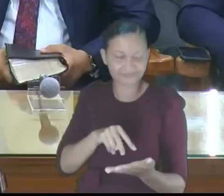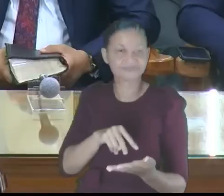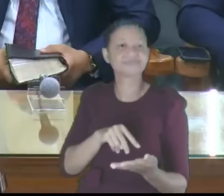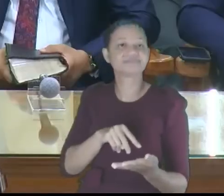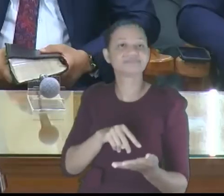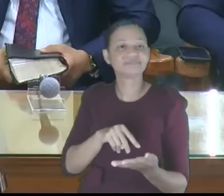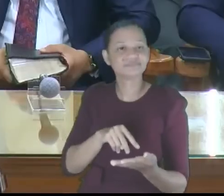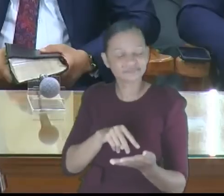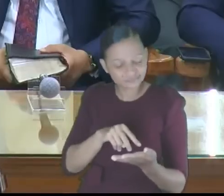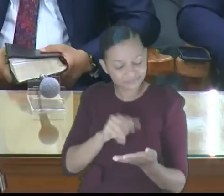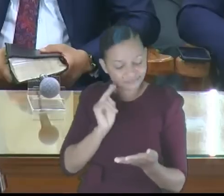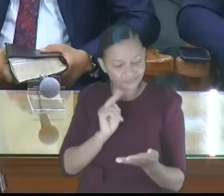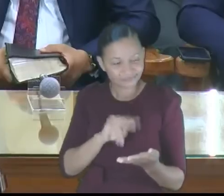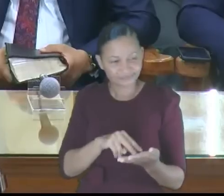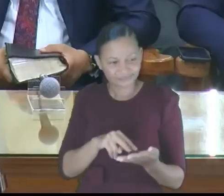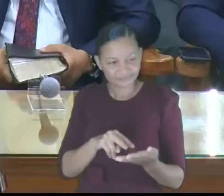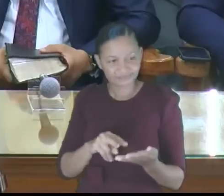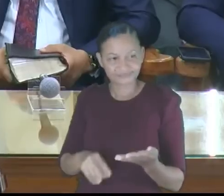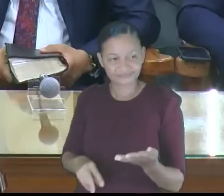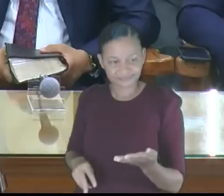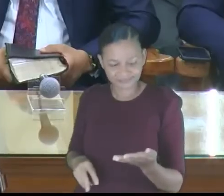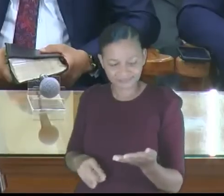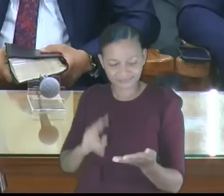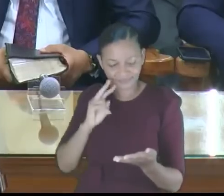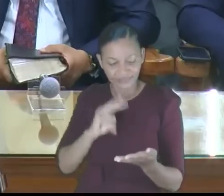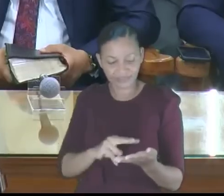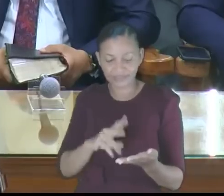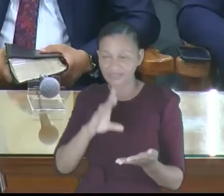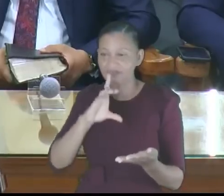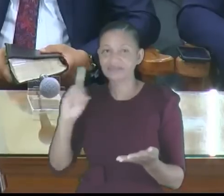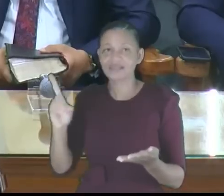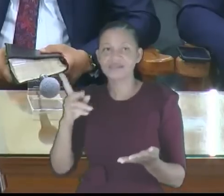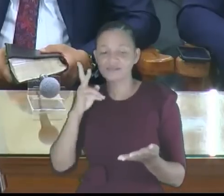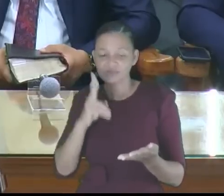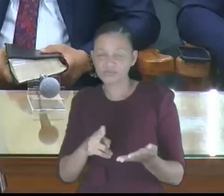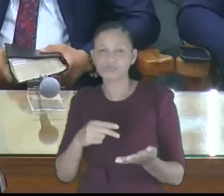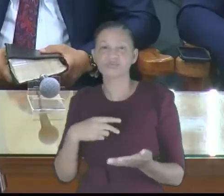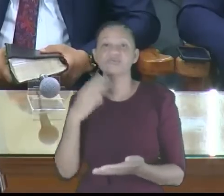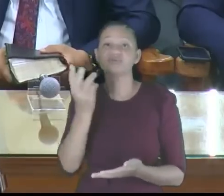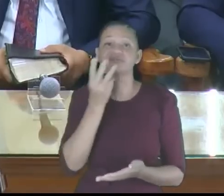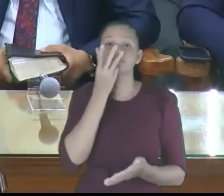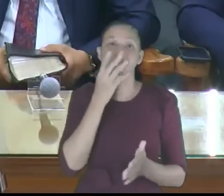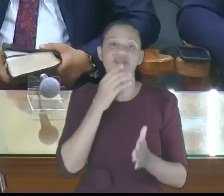Elas olhavam para a mão. Aí Deus disse a mesma coisa, Isaías